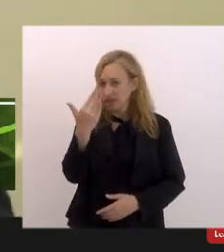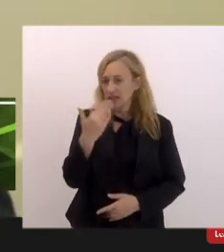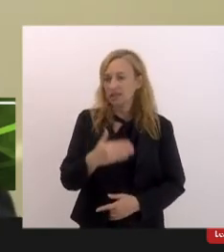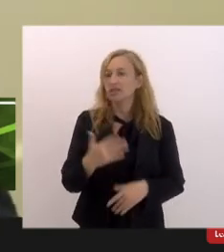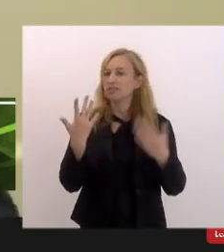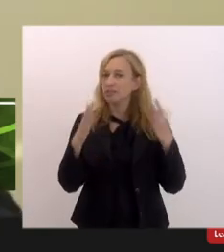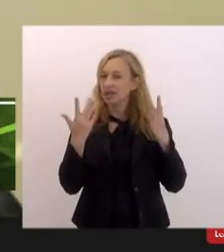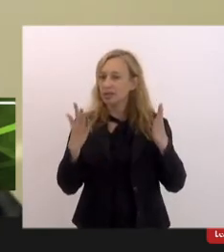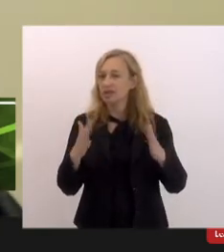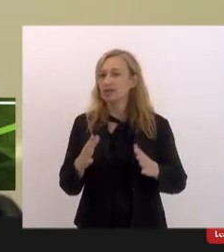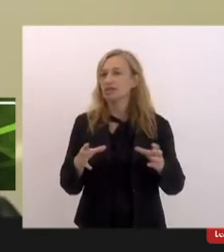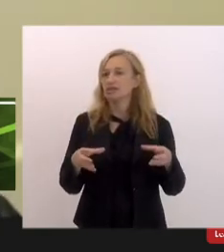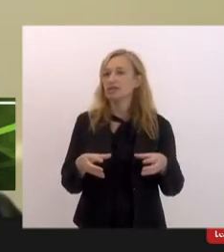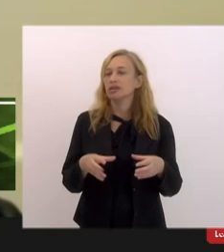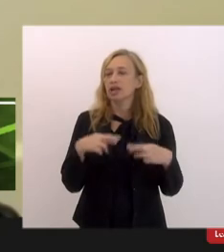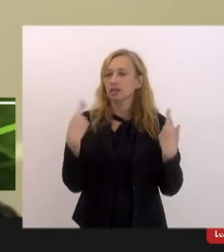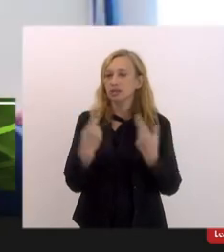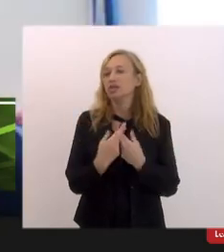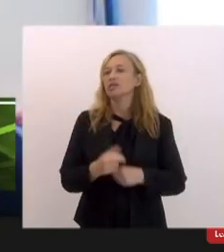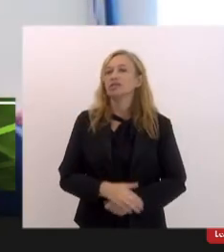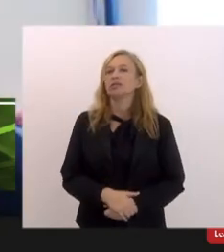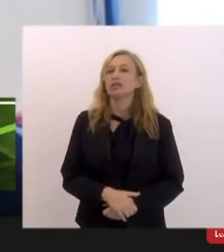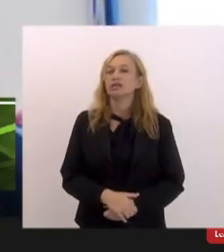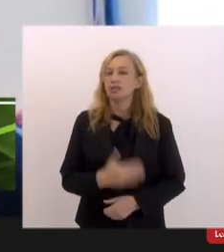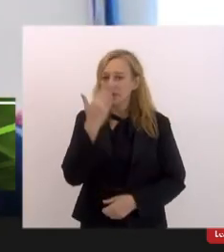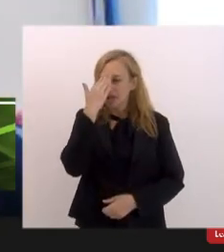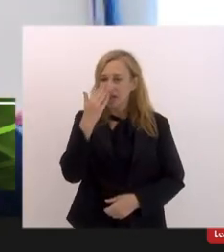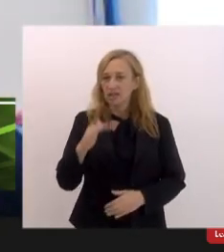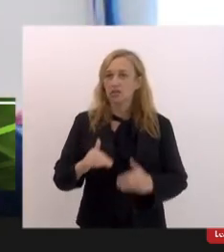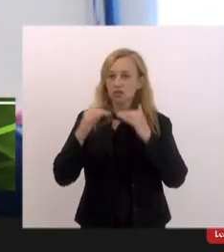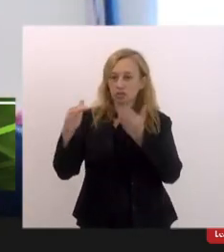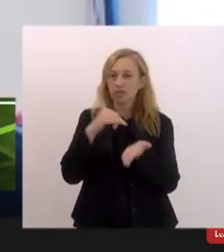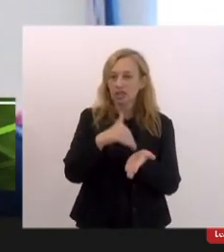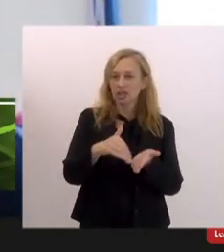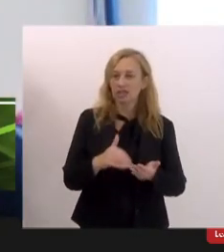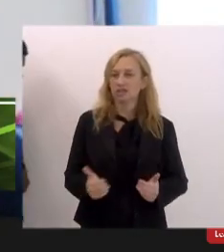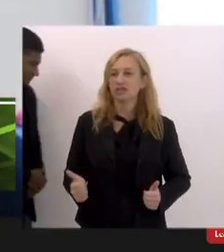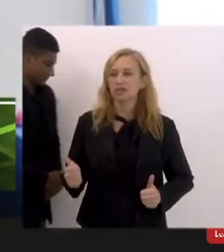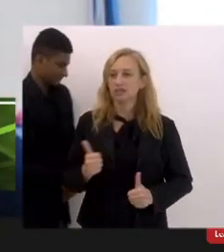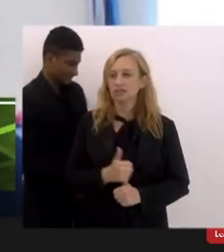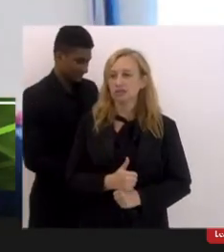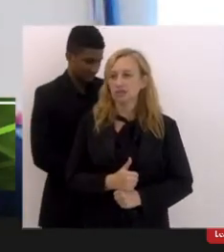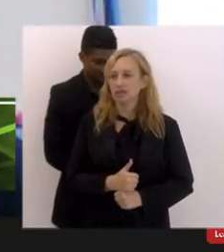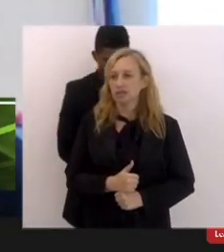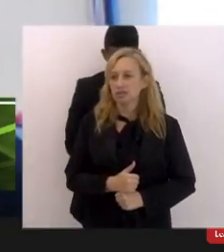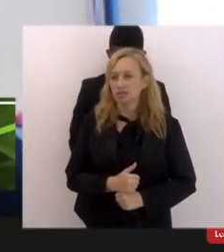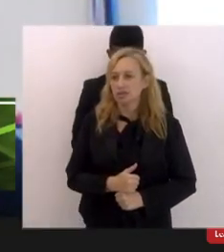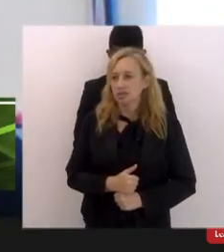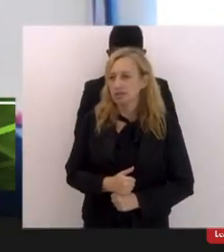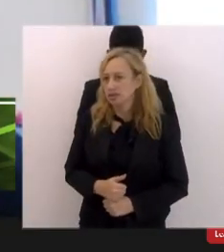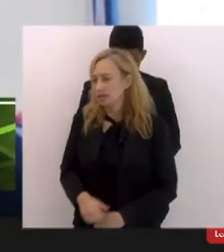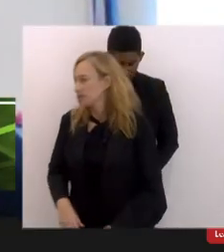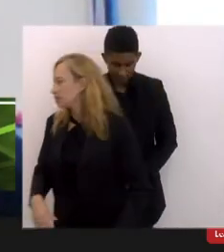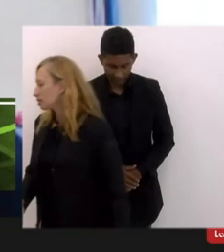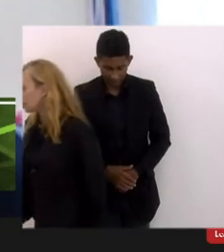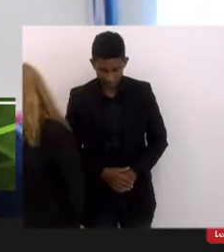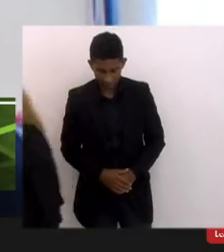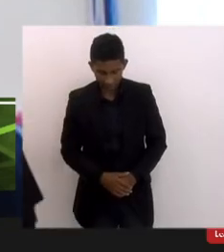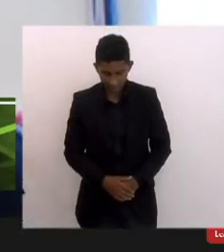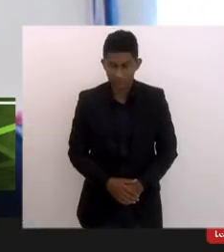e parabéns pela condução. Obrigado, subsecretário. Faço, sim, essa proposta de a gente ter uma campanha de vacinação nas